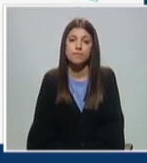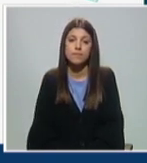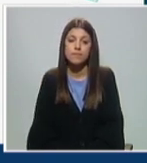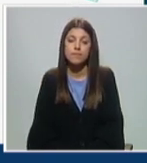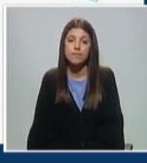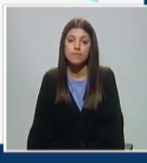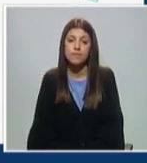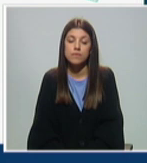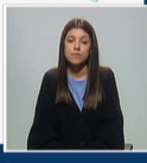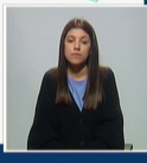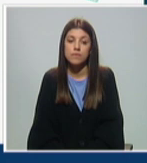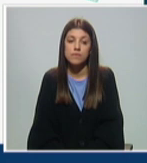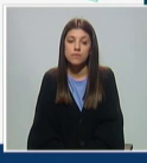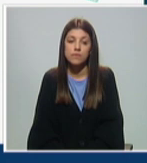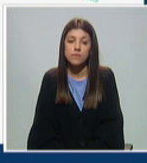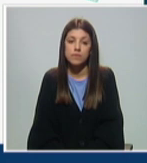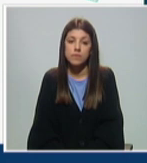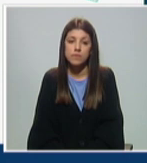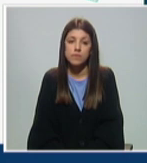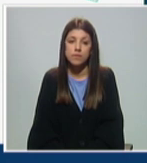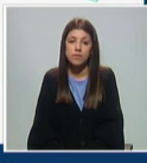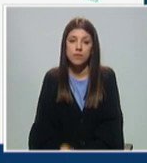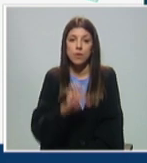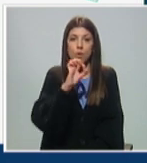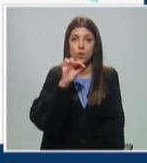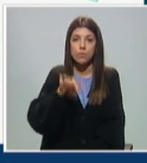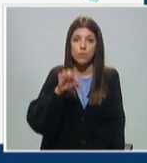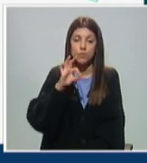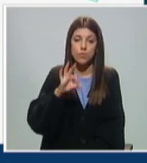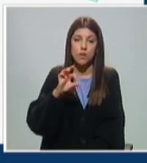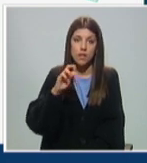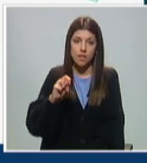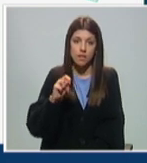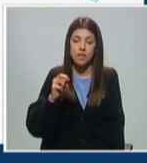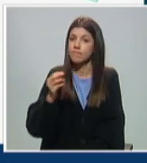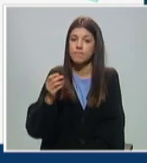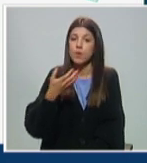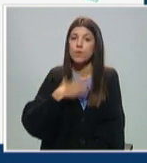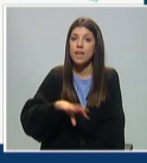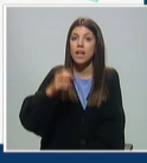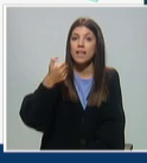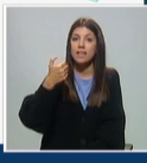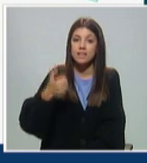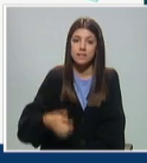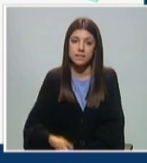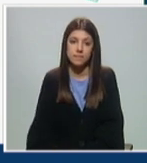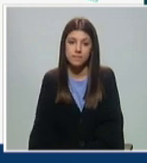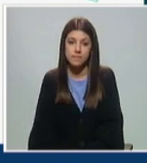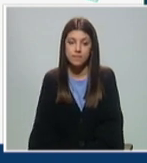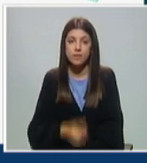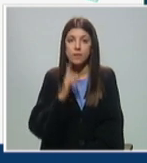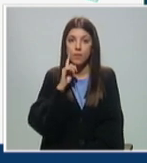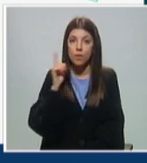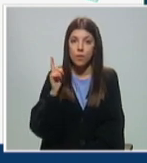alterar a largura da coluna. Tem 8.43 e eu vou colocar 15. Porque